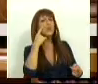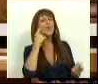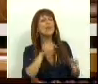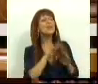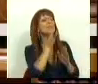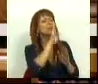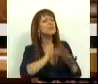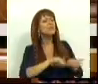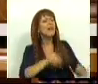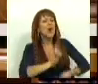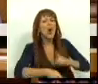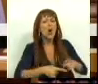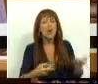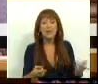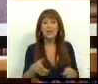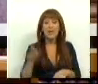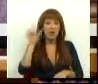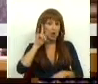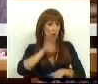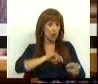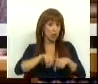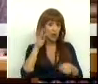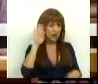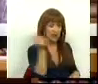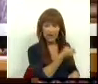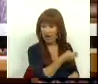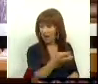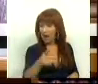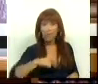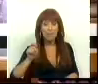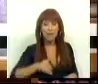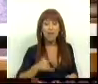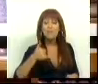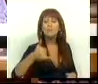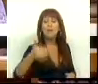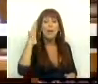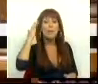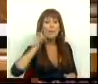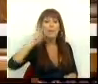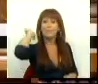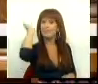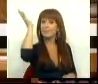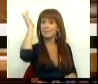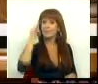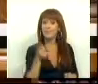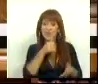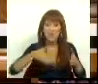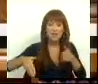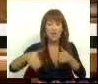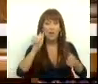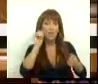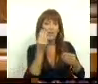de implementação. Mas, como as senhoras e os senhores deputados sabem, no próximo mês decorrerá a Conferência